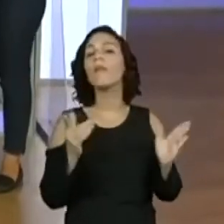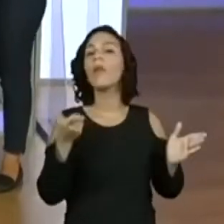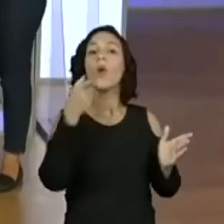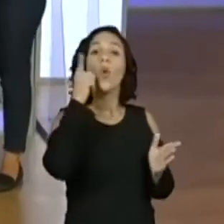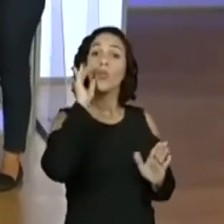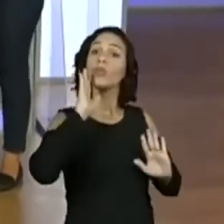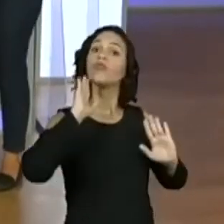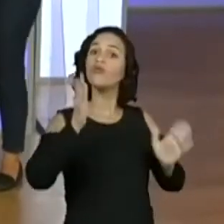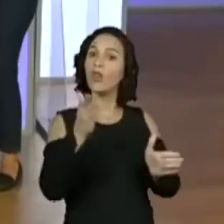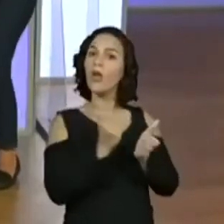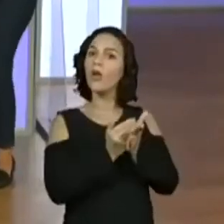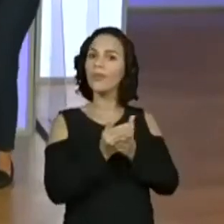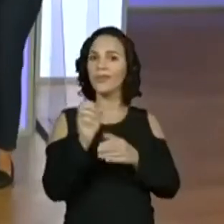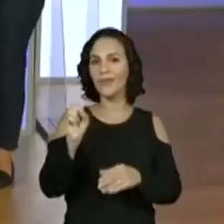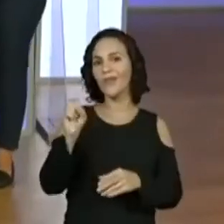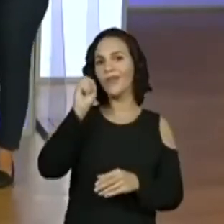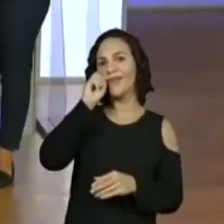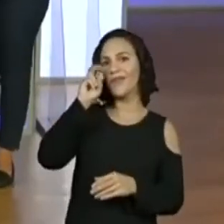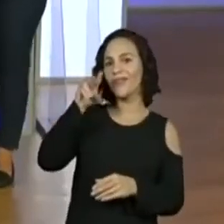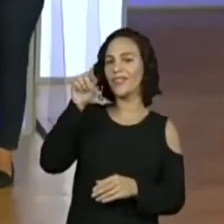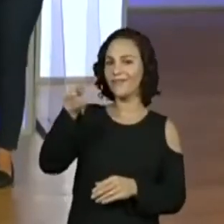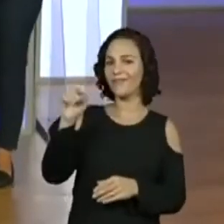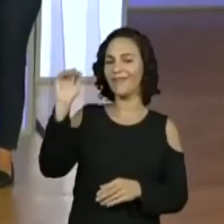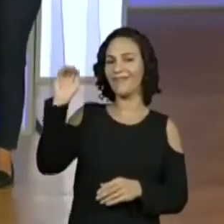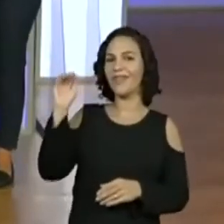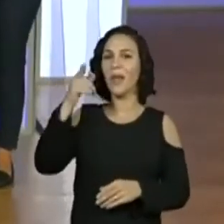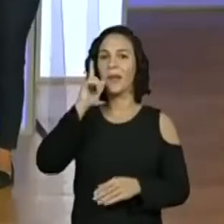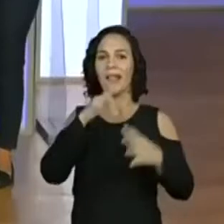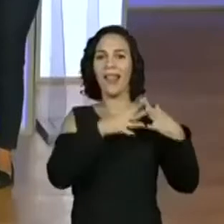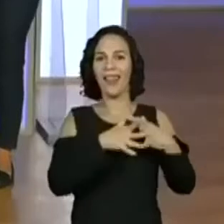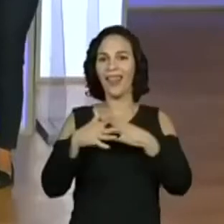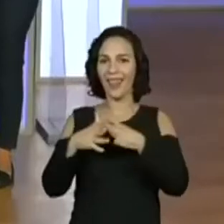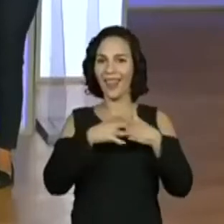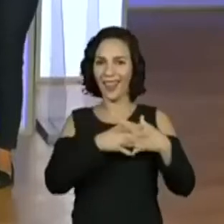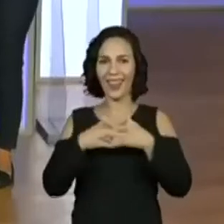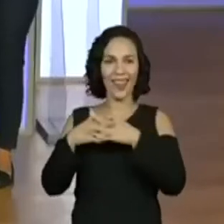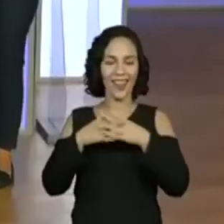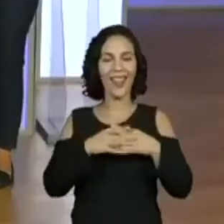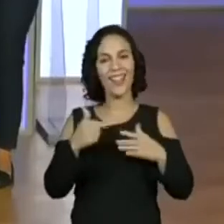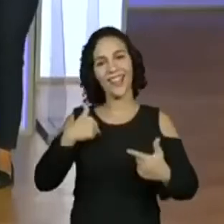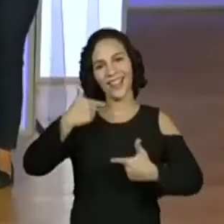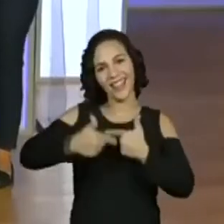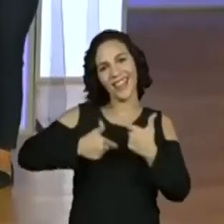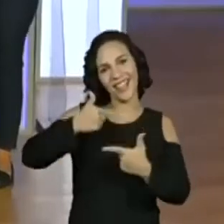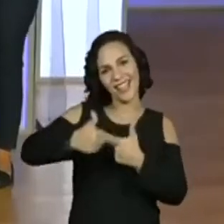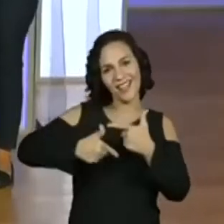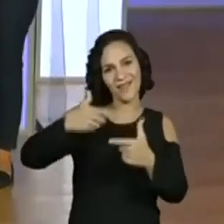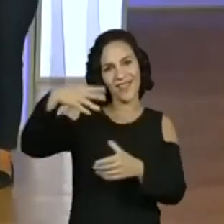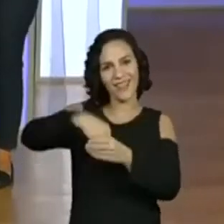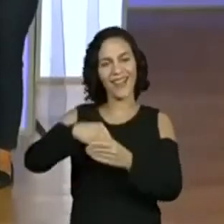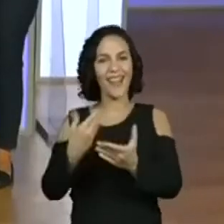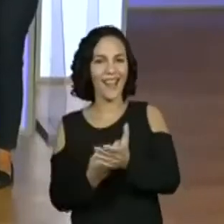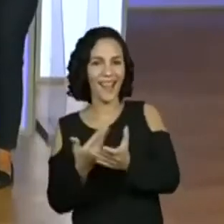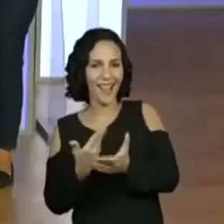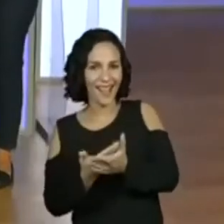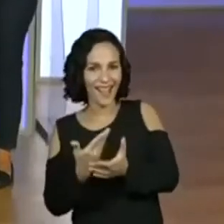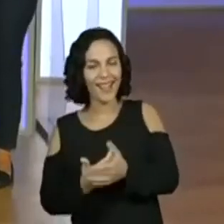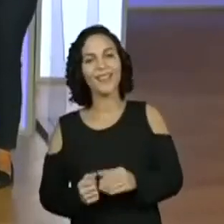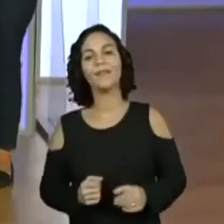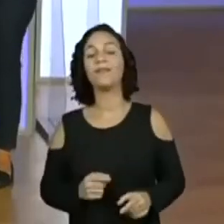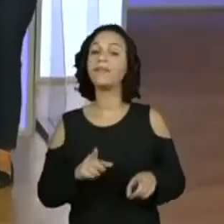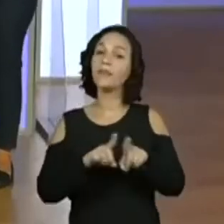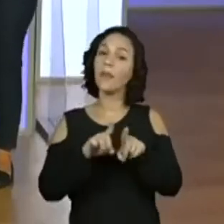tiveram a oportunidade de te ver. Sim, as bagunças aí que a gente faz enquanto nós estamos trabalhando nas aulas, enquanto nós